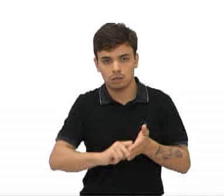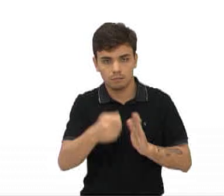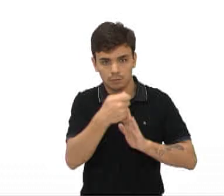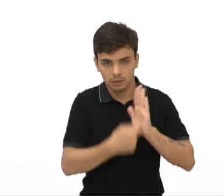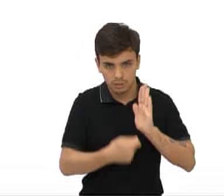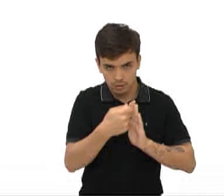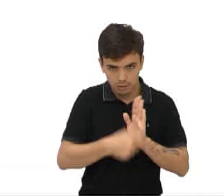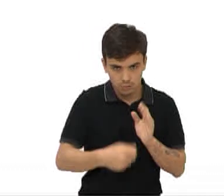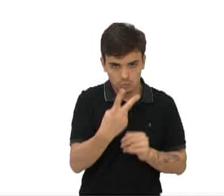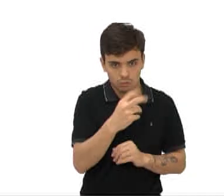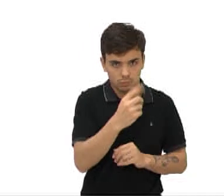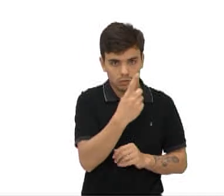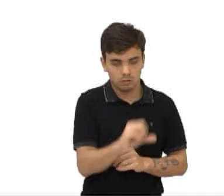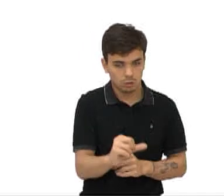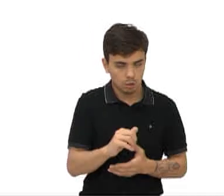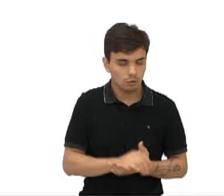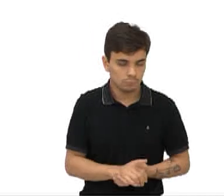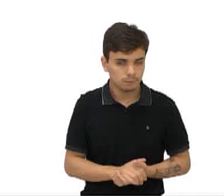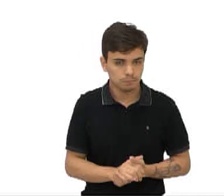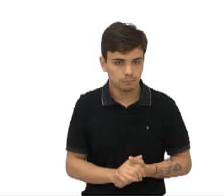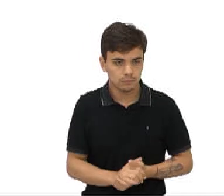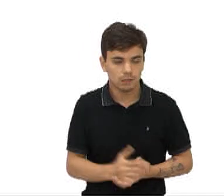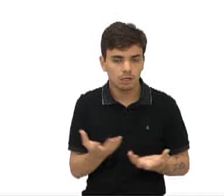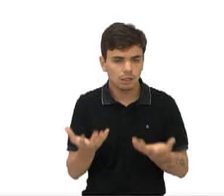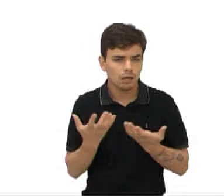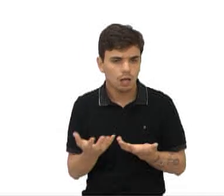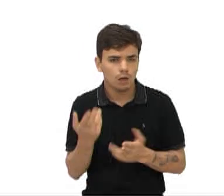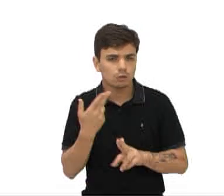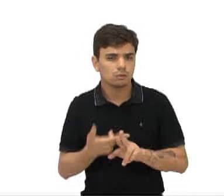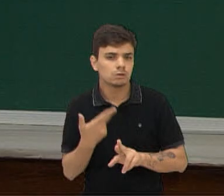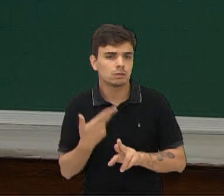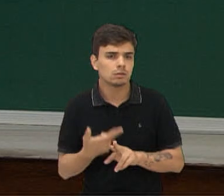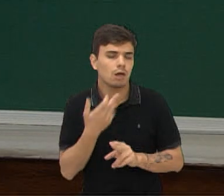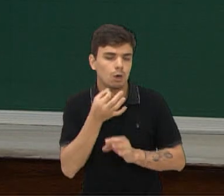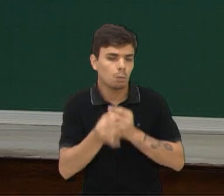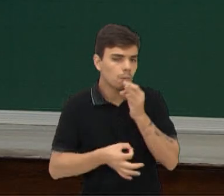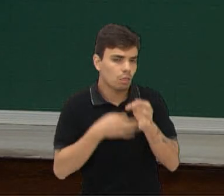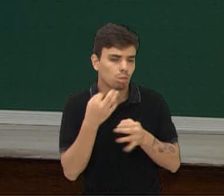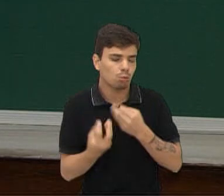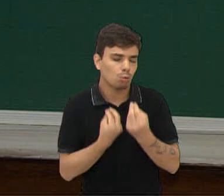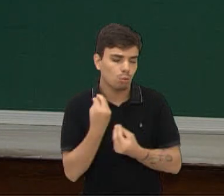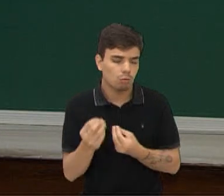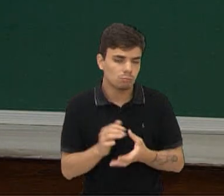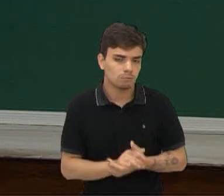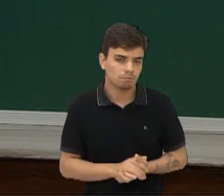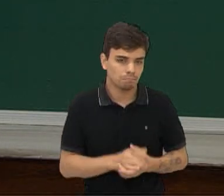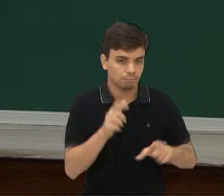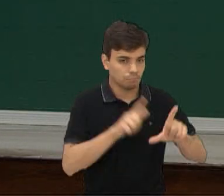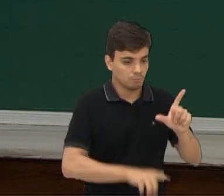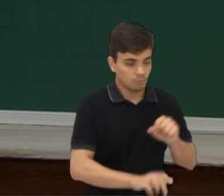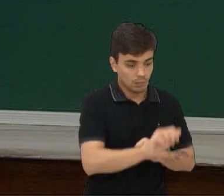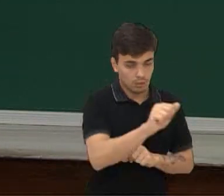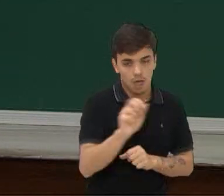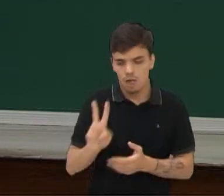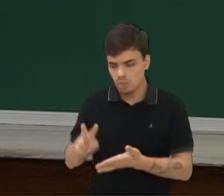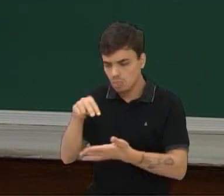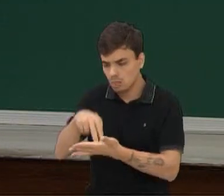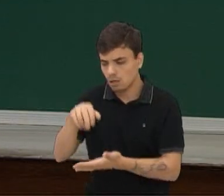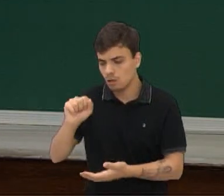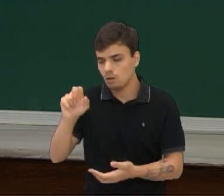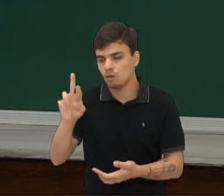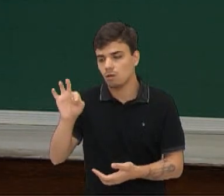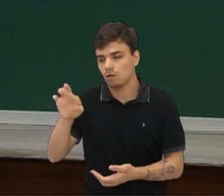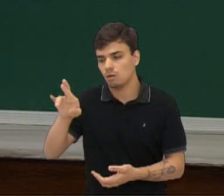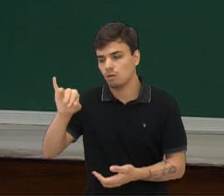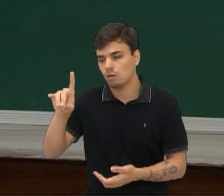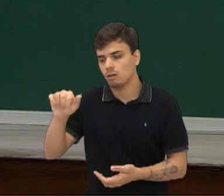passado, 2019, decidiu usar no texto um argumento de quê? De que tipo? Letra A, de autoridade. Letra